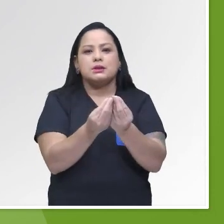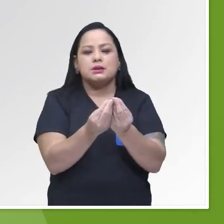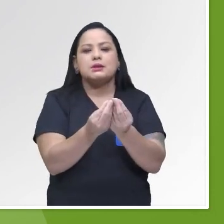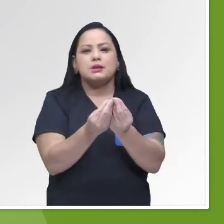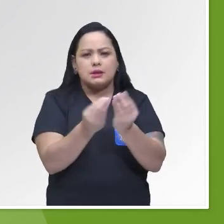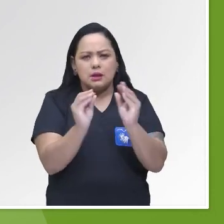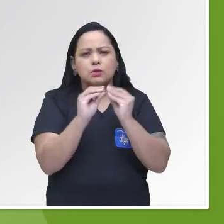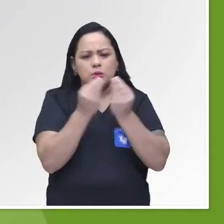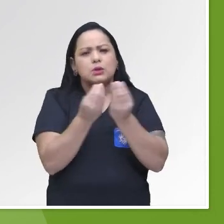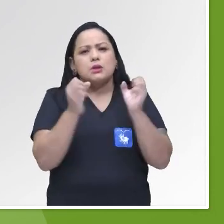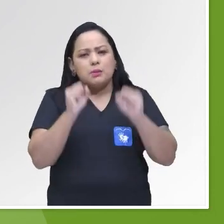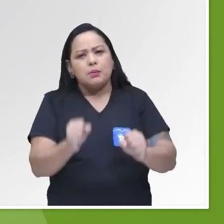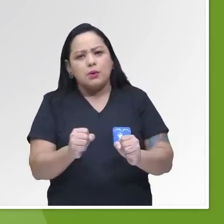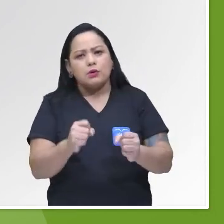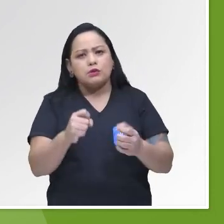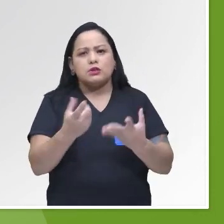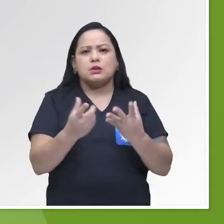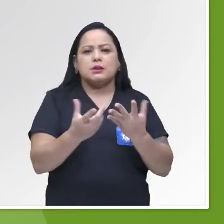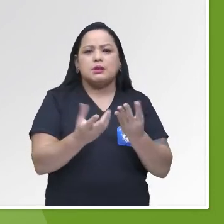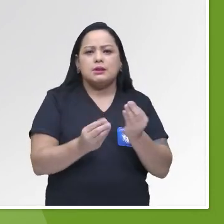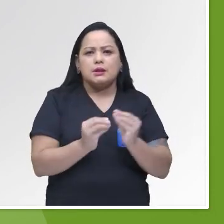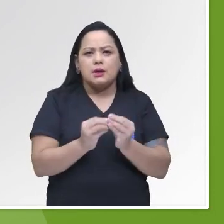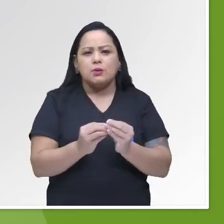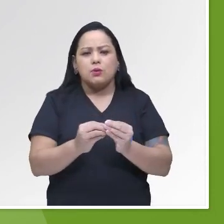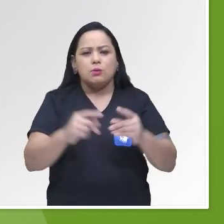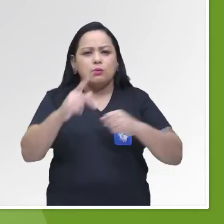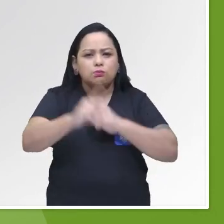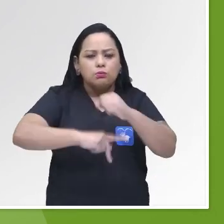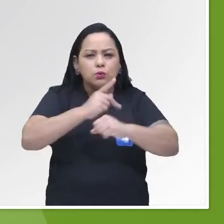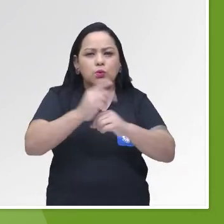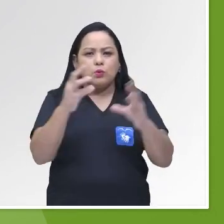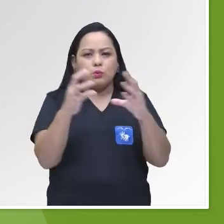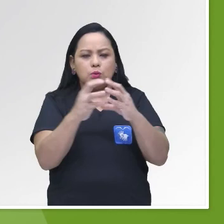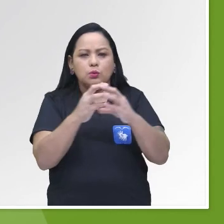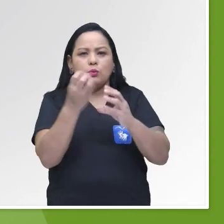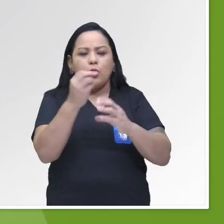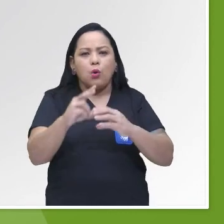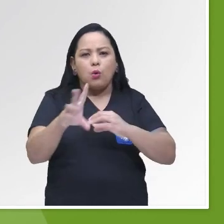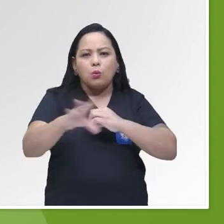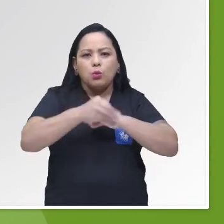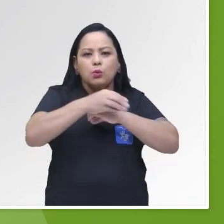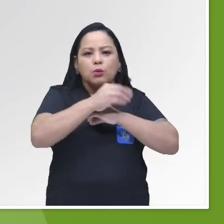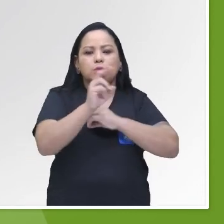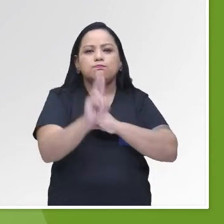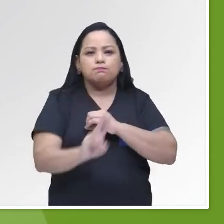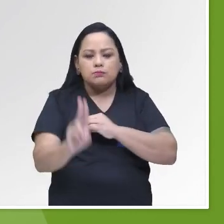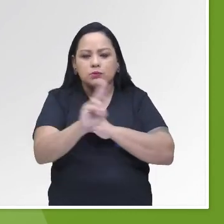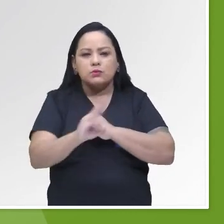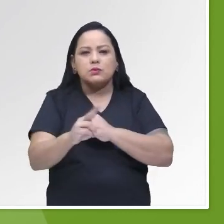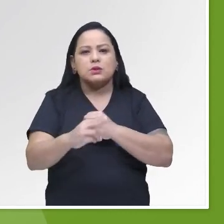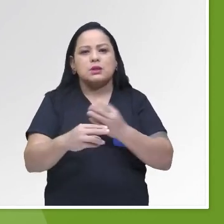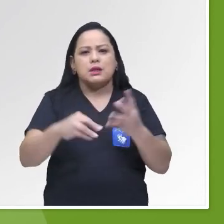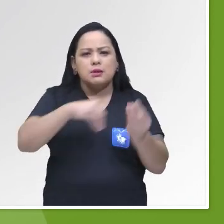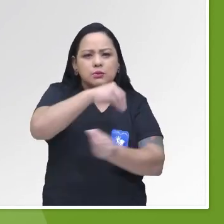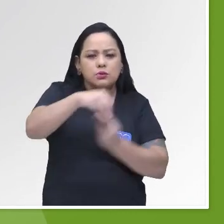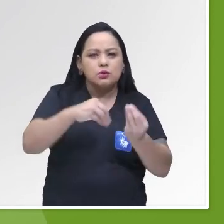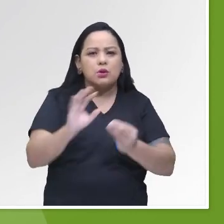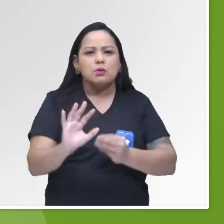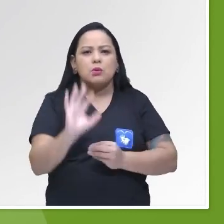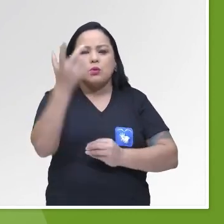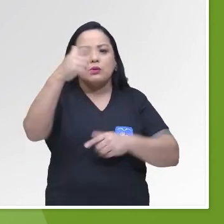substância pode ser um elemento ou pode ser um composto que é consumida no decorrer de uma